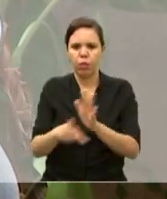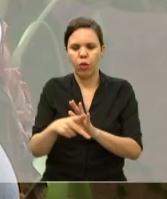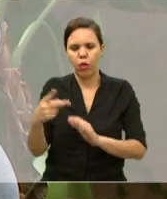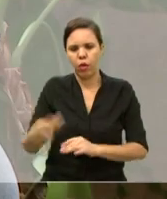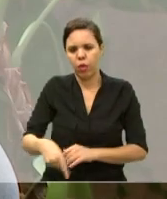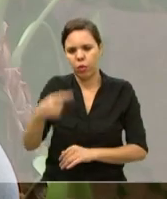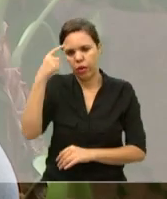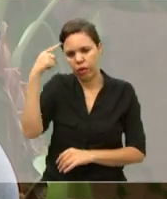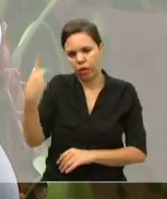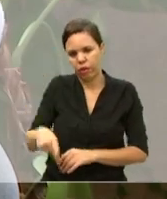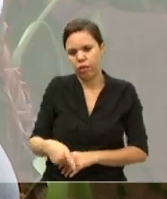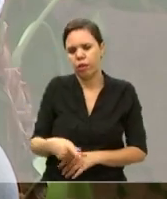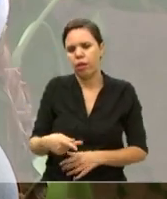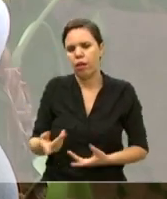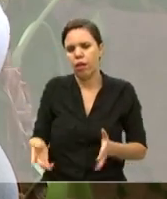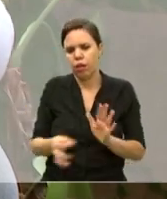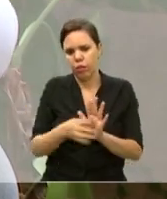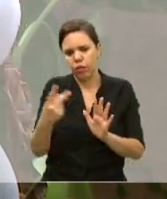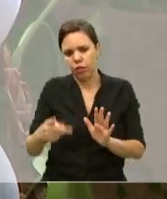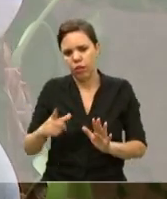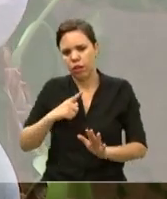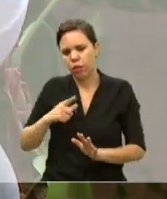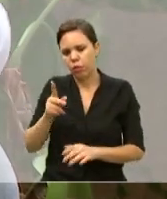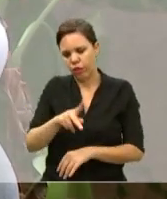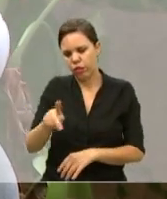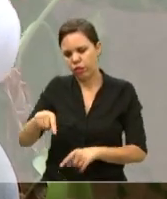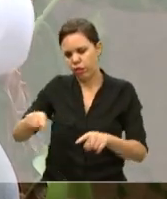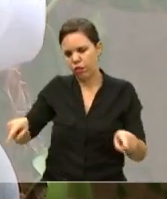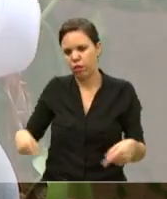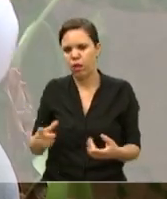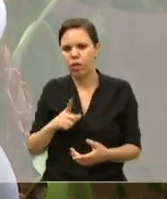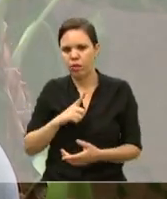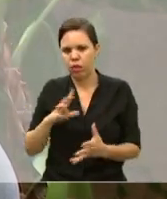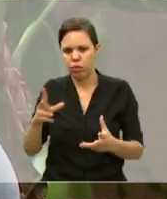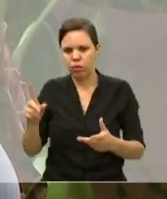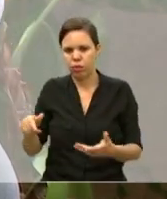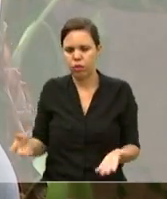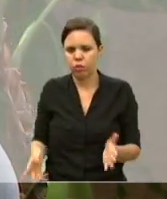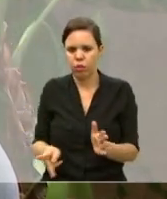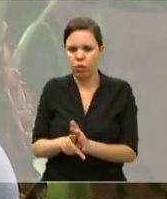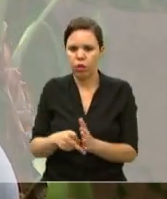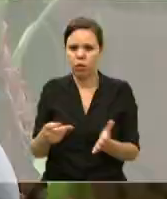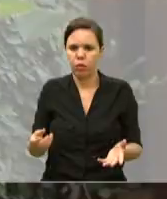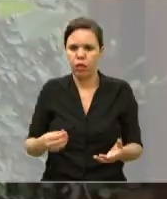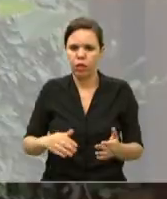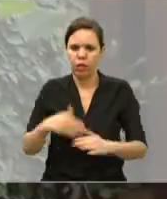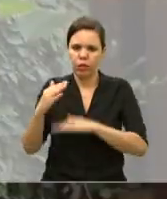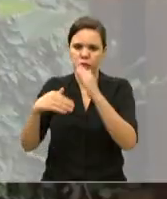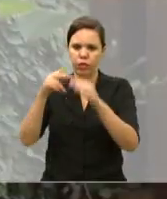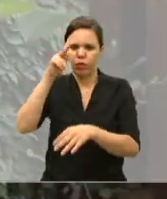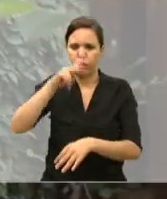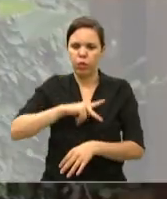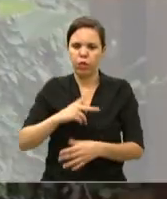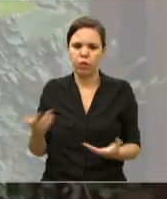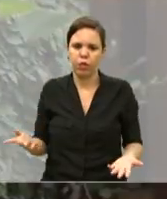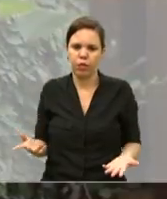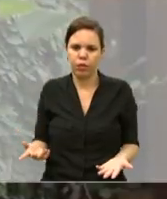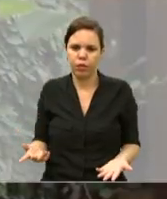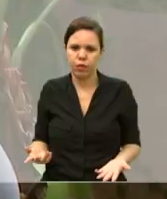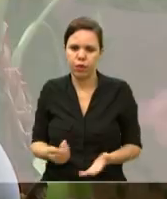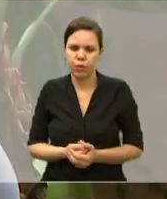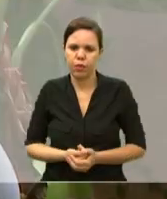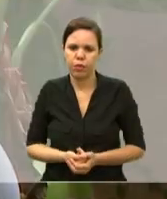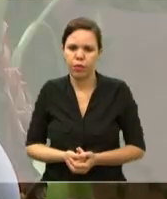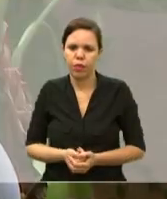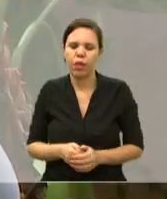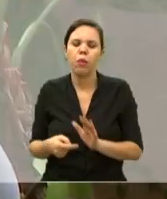tem esse alimento anímico, ela tem o professor na sala, ela tem tudo isso, mas é ela que vai desenvolver. É ela que vai passando as demandas,